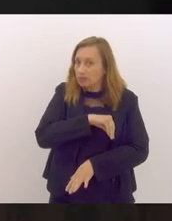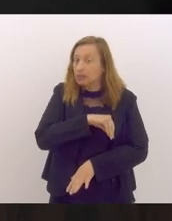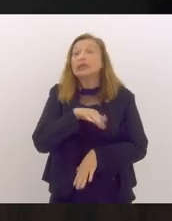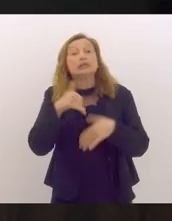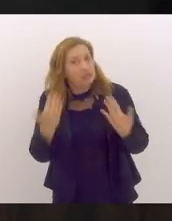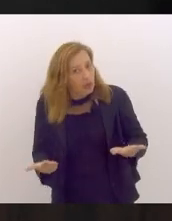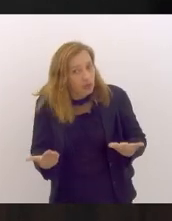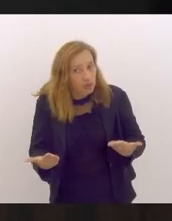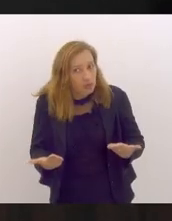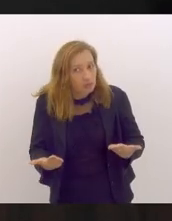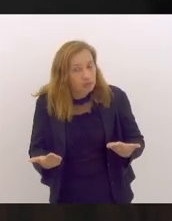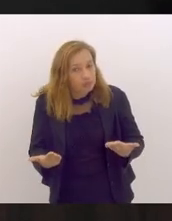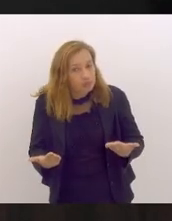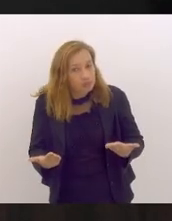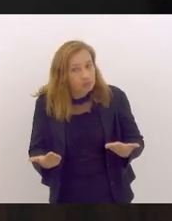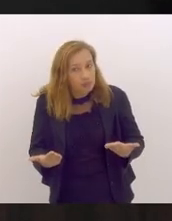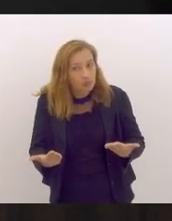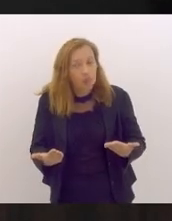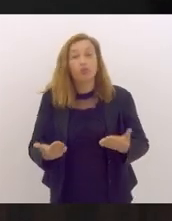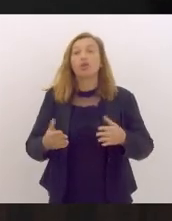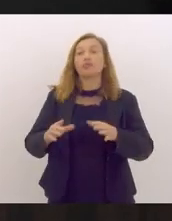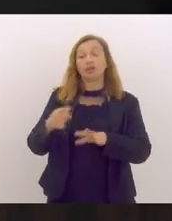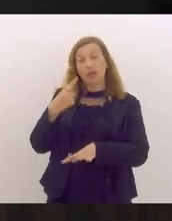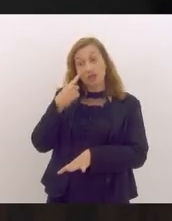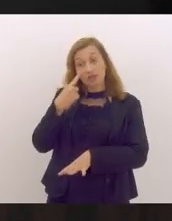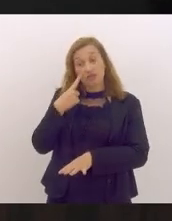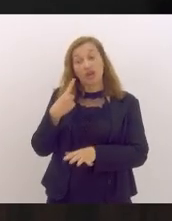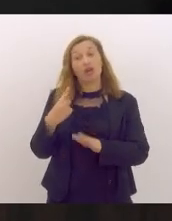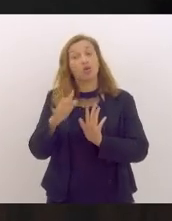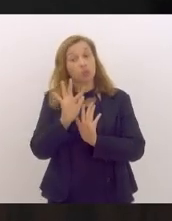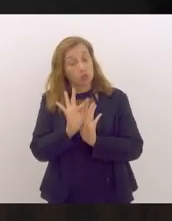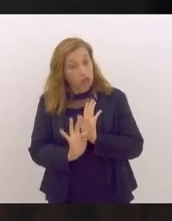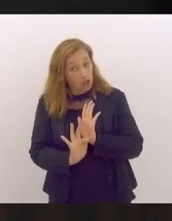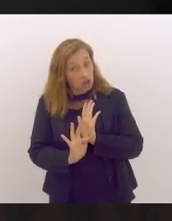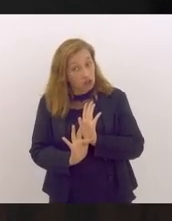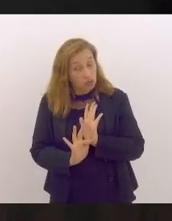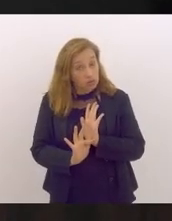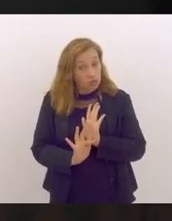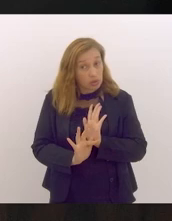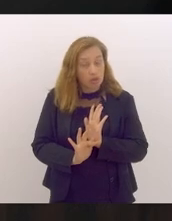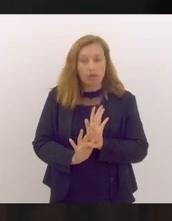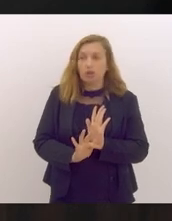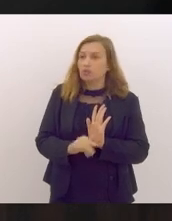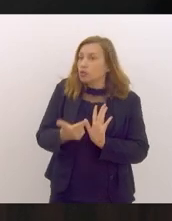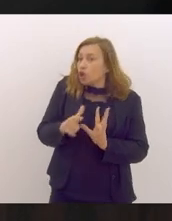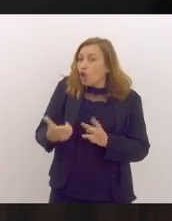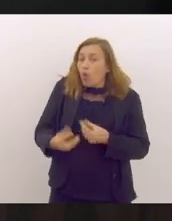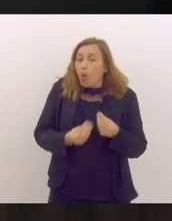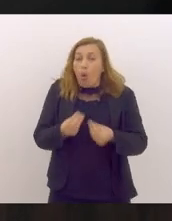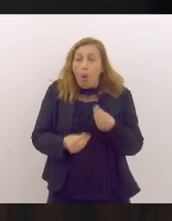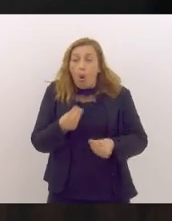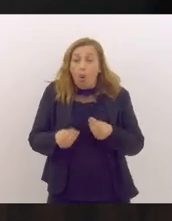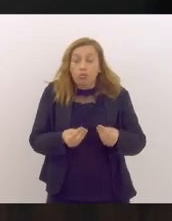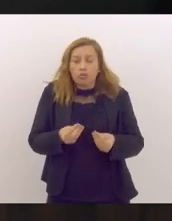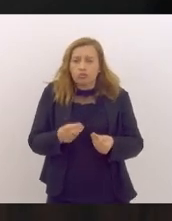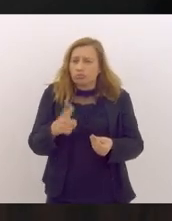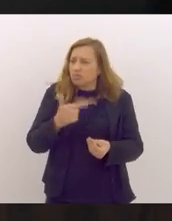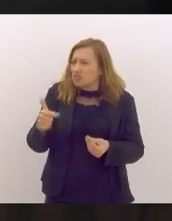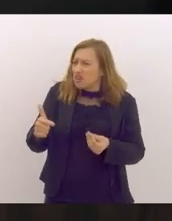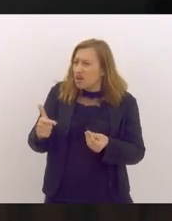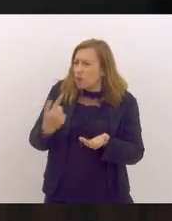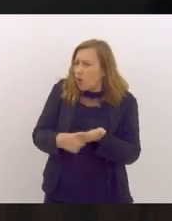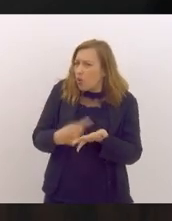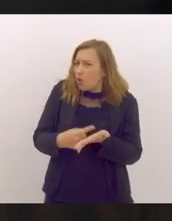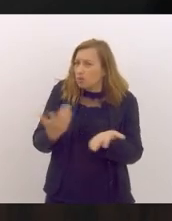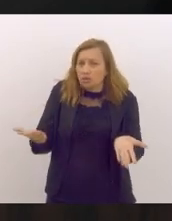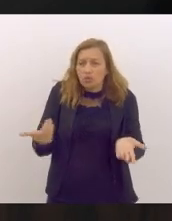Então, a gente tem que amarrar um texto, o ótimo é inimigo do bom, não dá para não tentar o acordo, senão vamos para